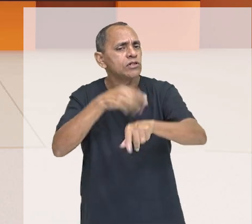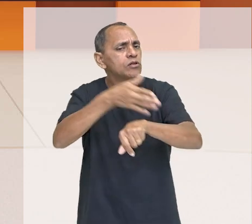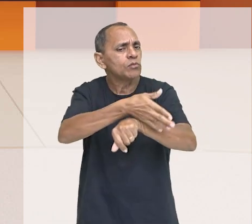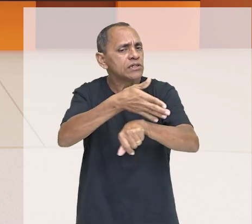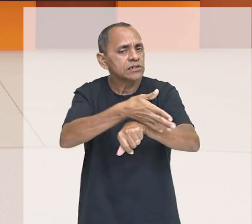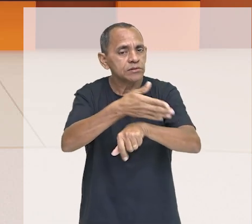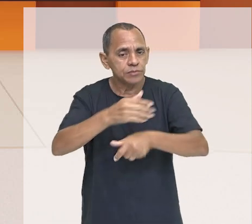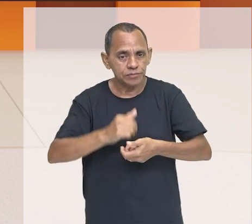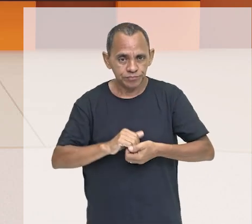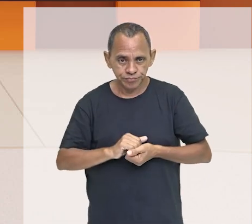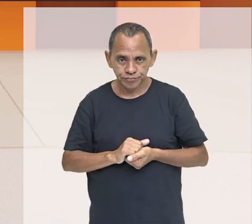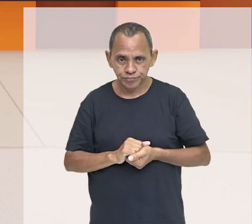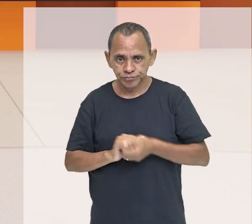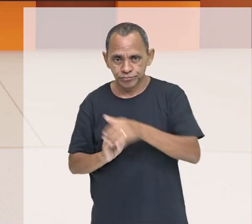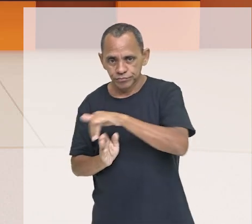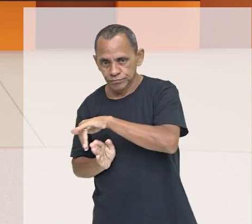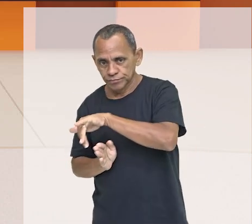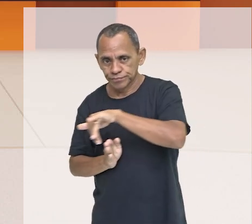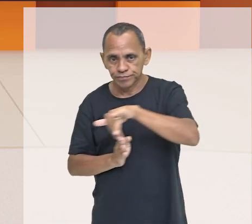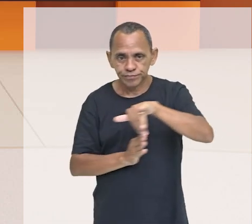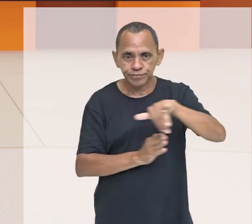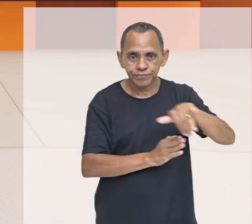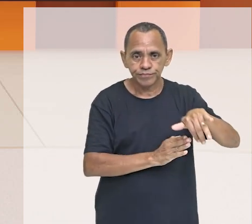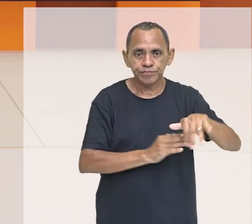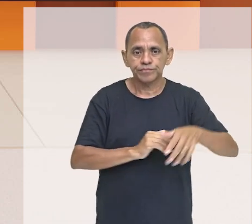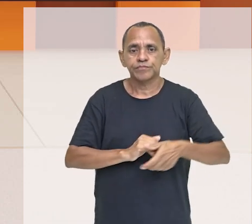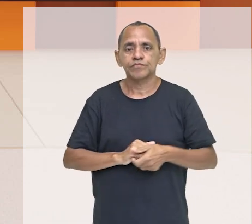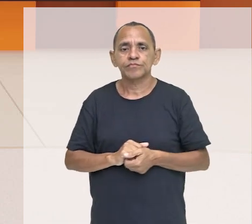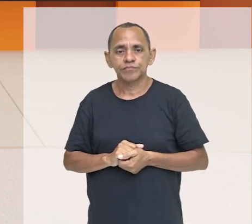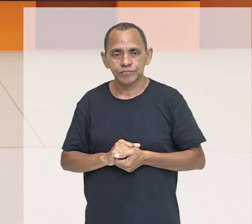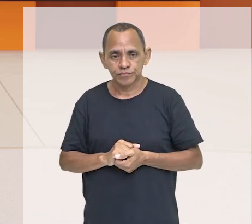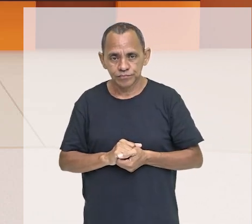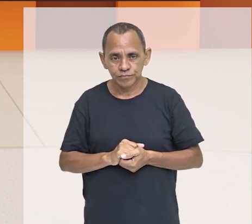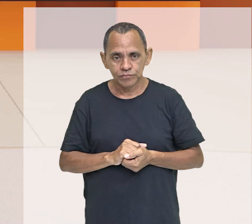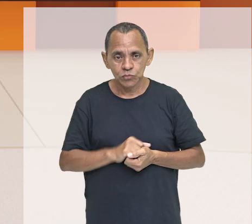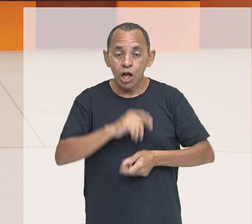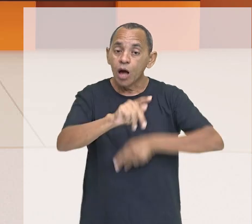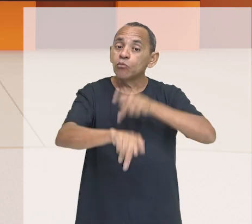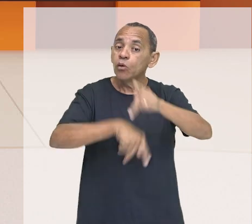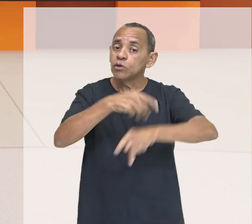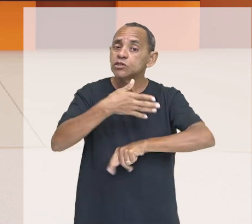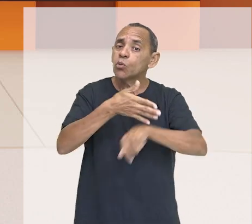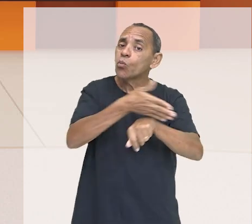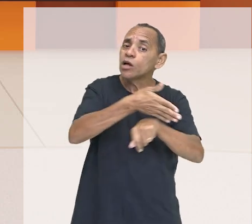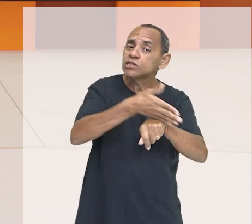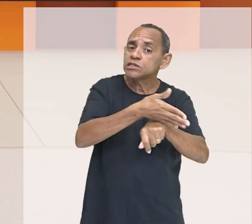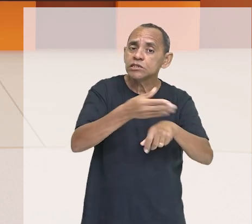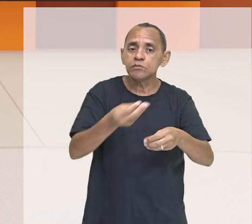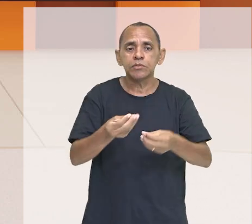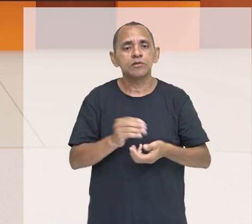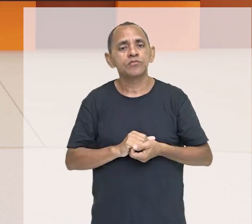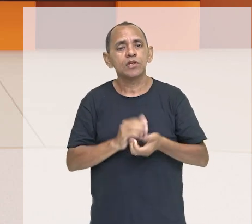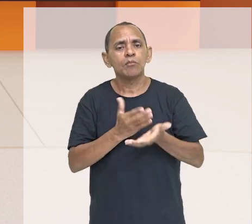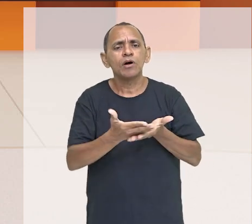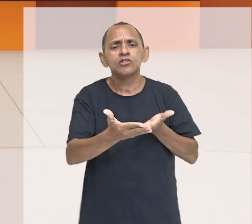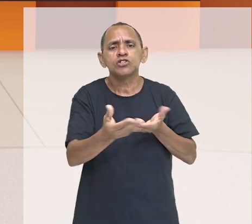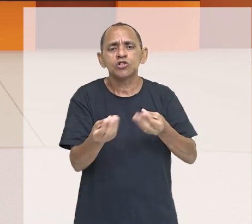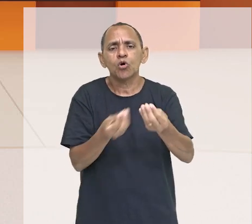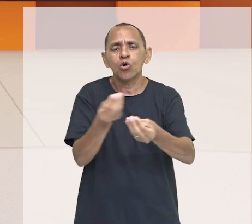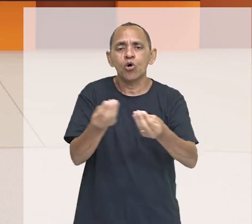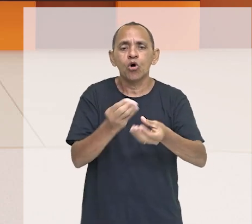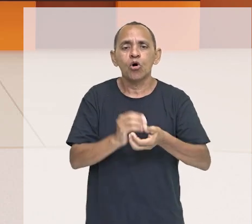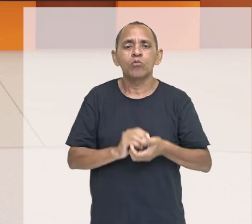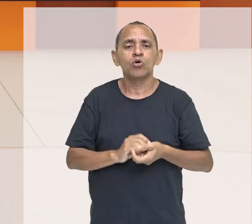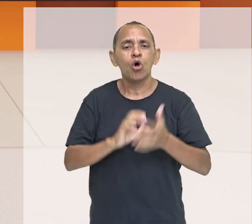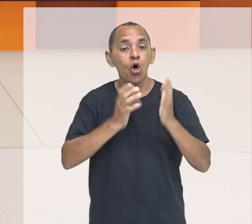pode participar? Então, nós vamos ver agora a questão da participação política. A população participa através de